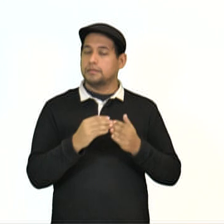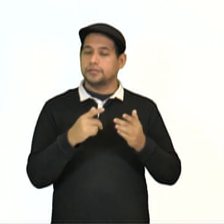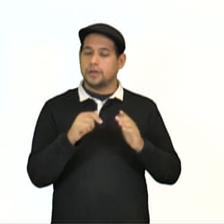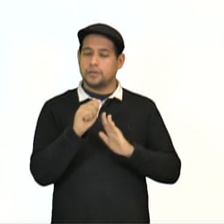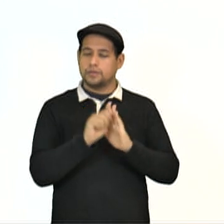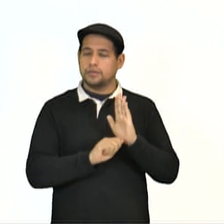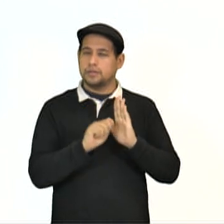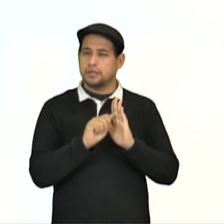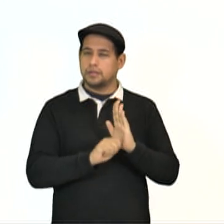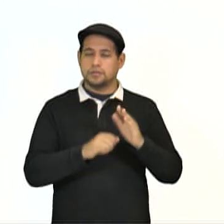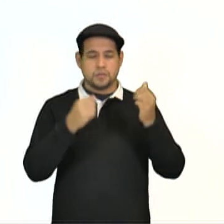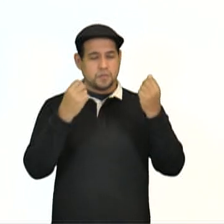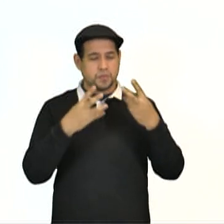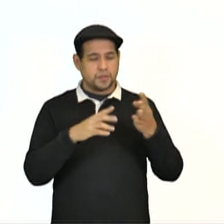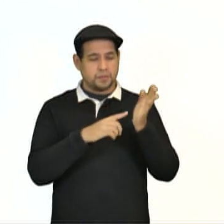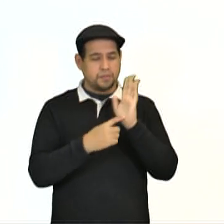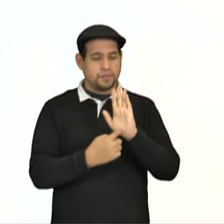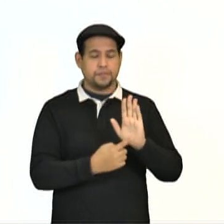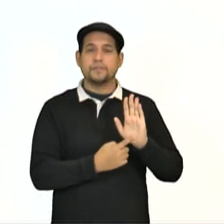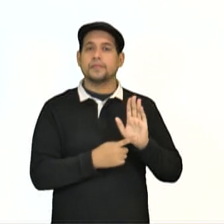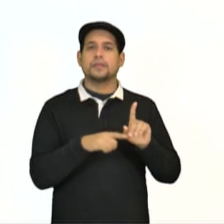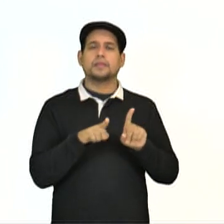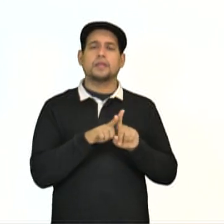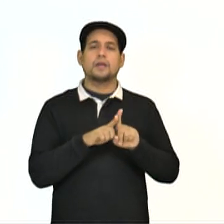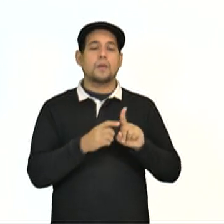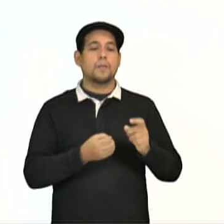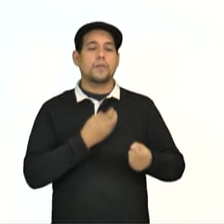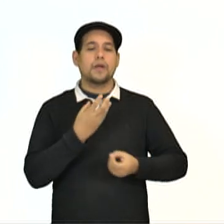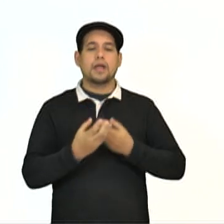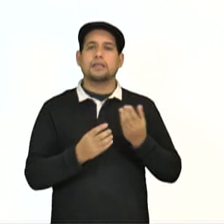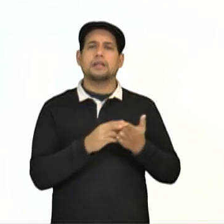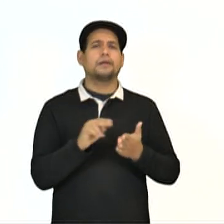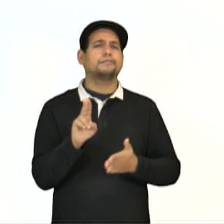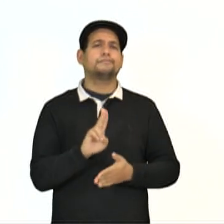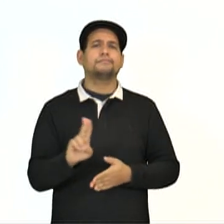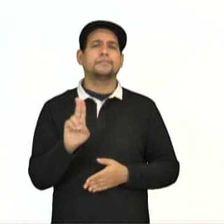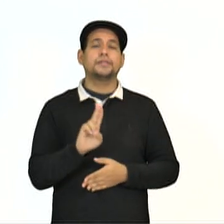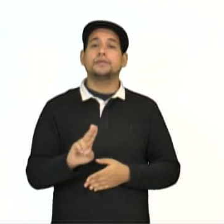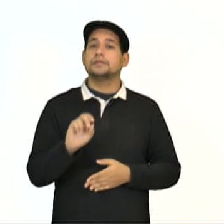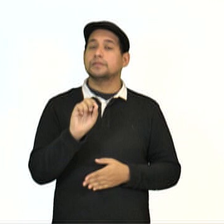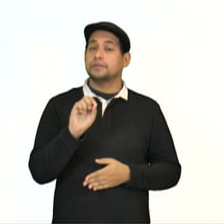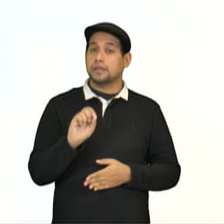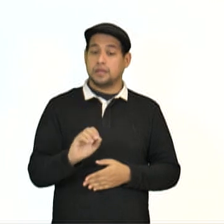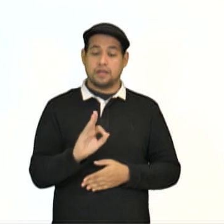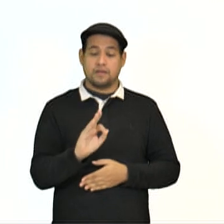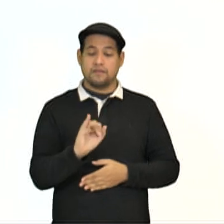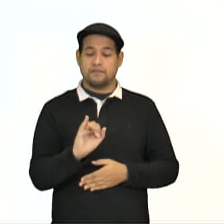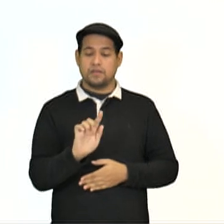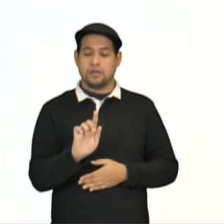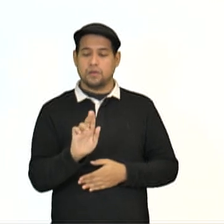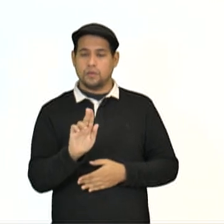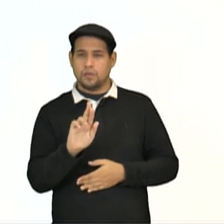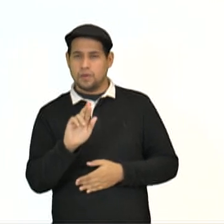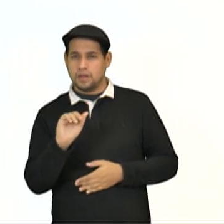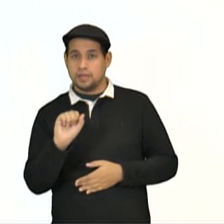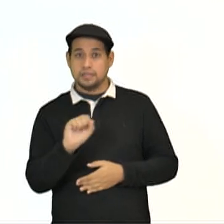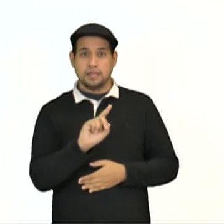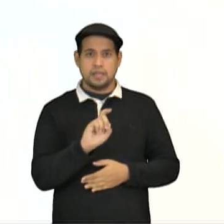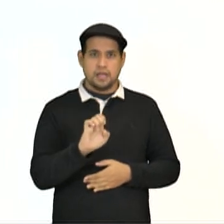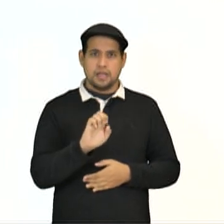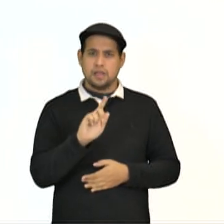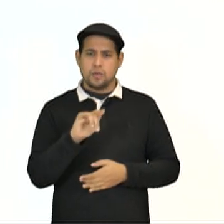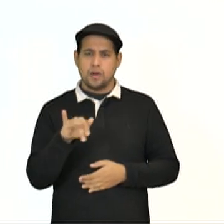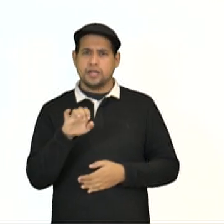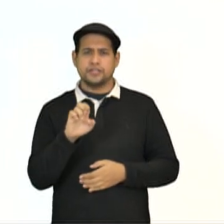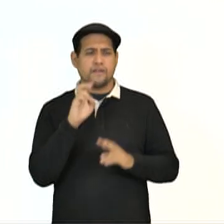texto mais expressivo, os autores, os poetas, eles utilizam figuras de linguagem. Vamos ler um poema